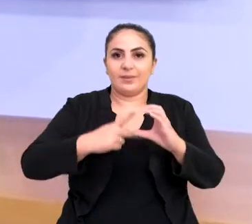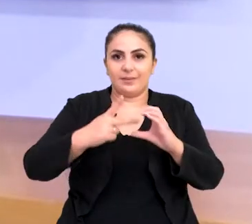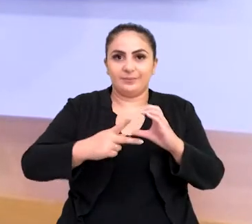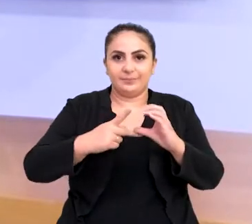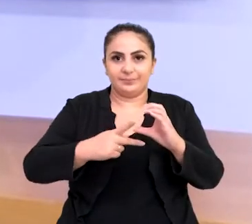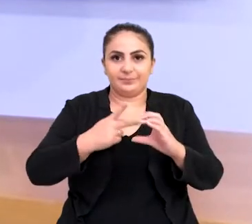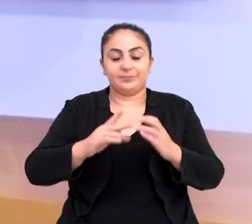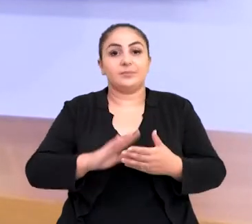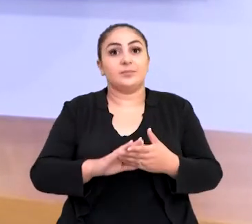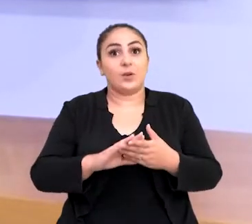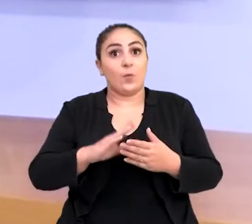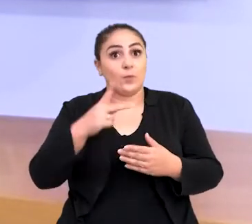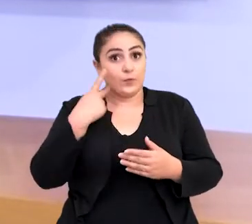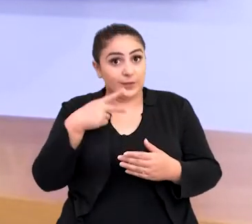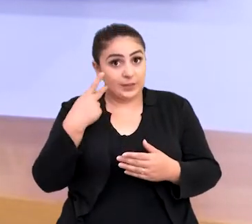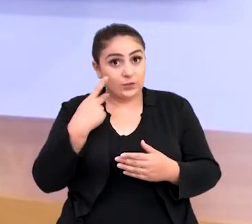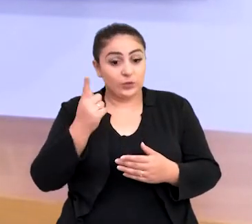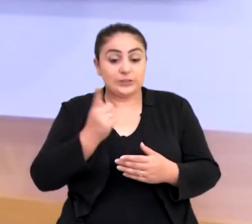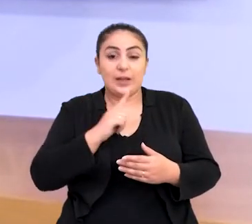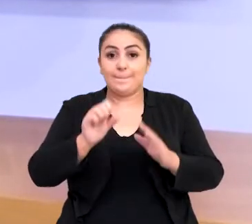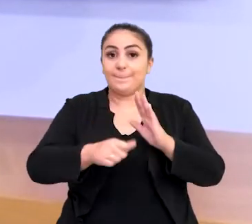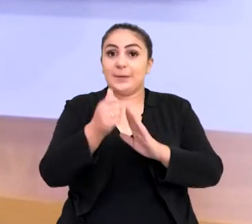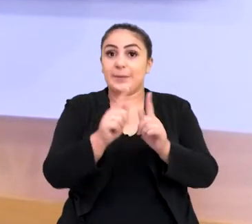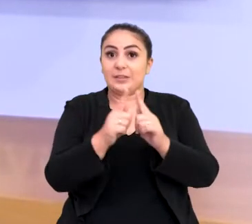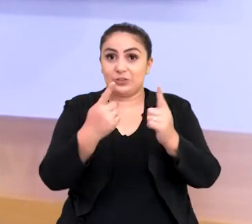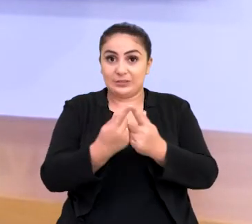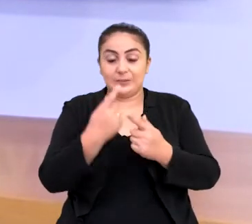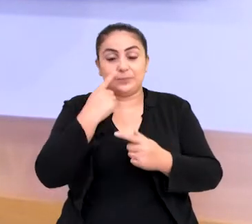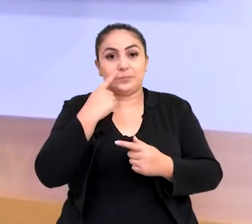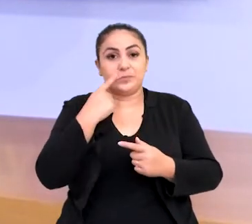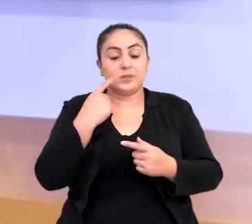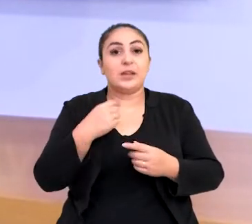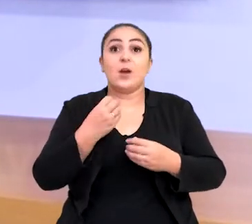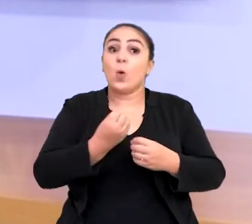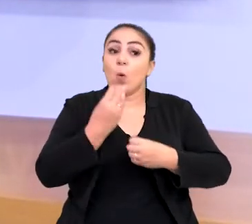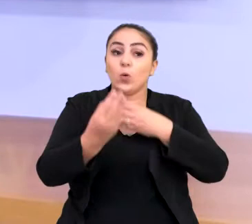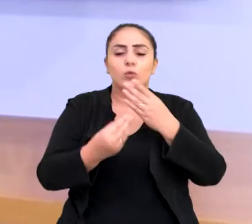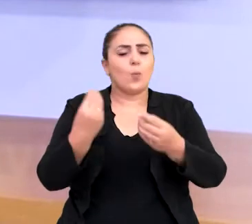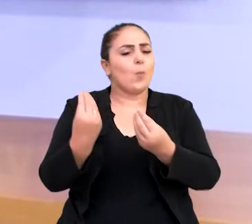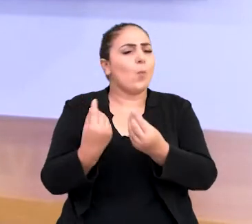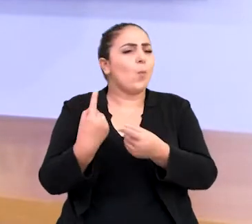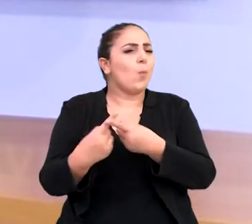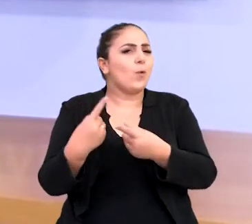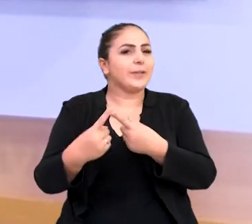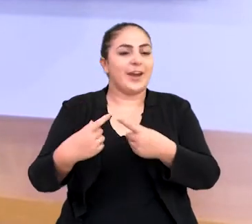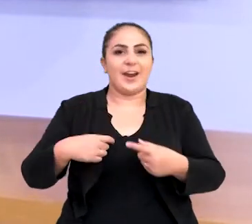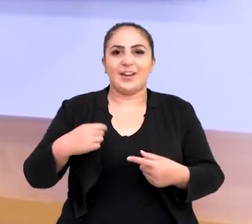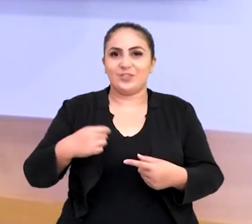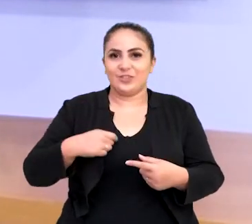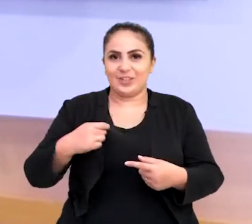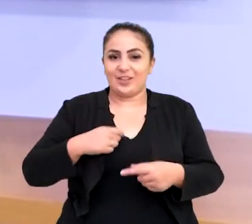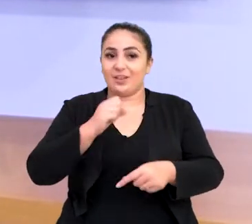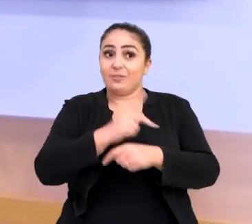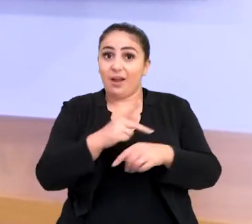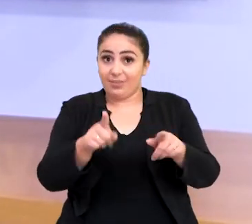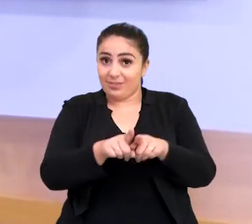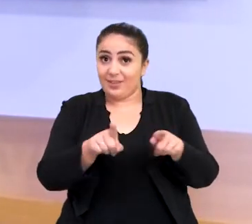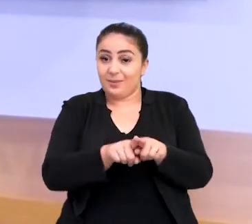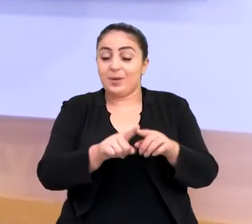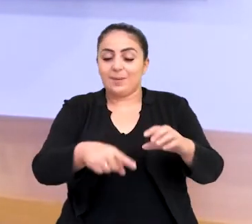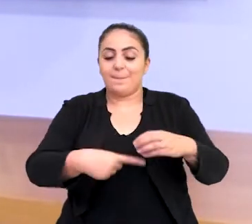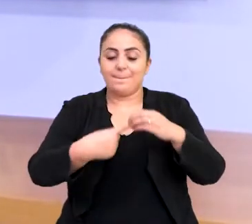Legislativo. O parlamentar está em seu primeiro mandato e contou por que se candidatou à vaga e ainda